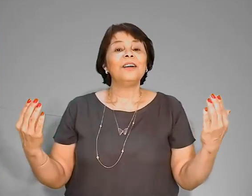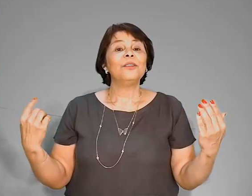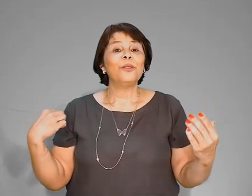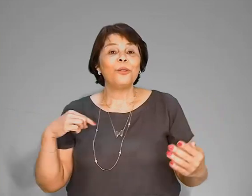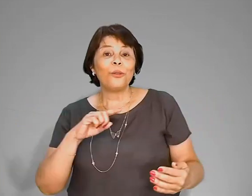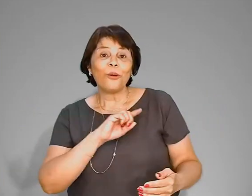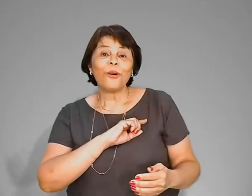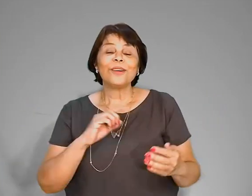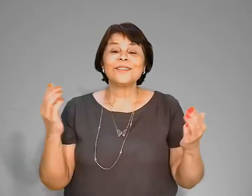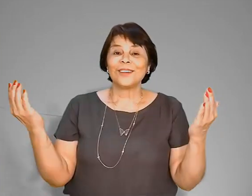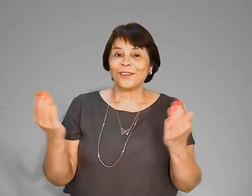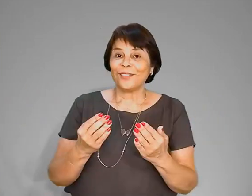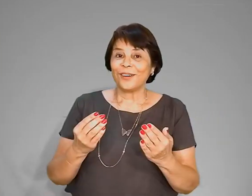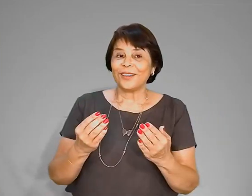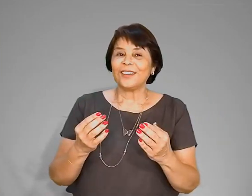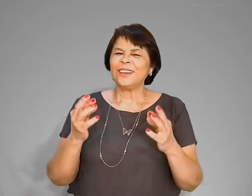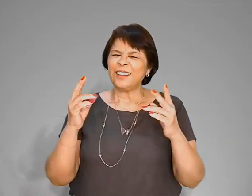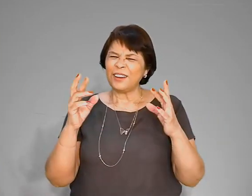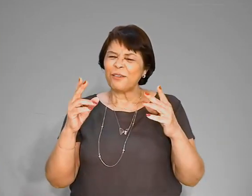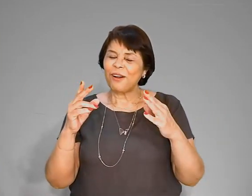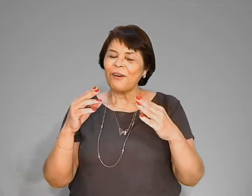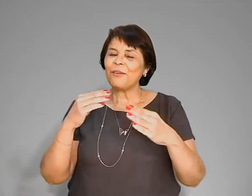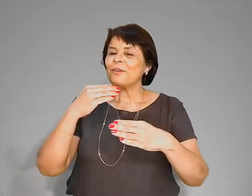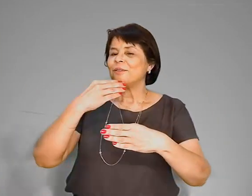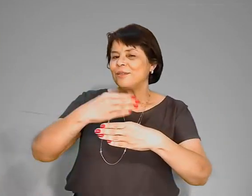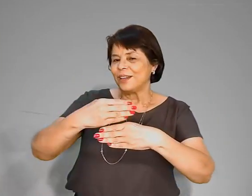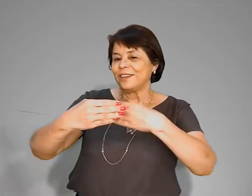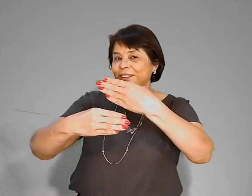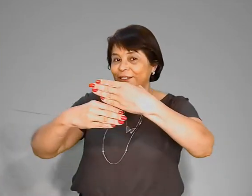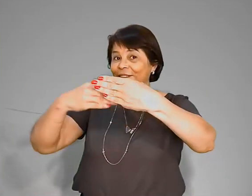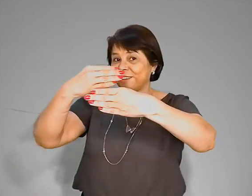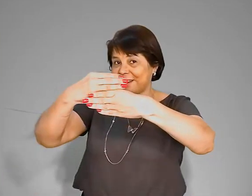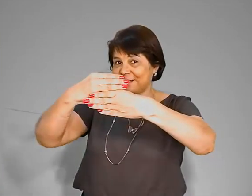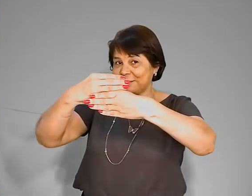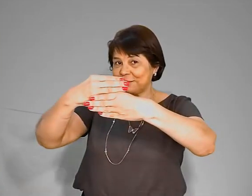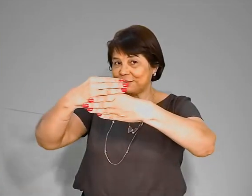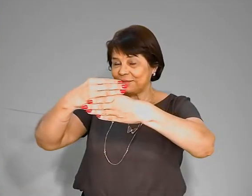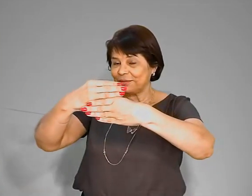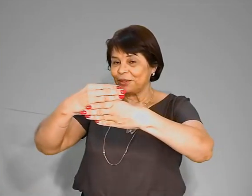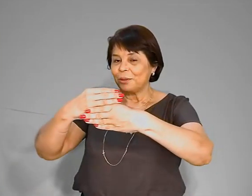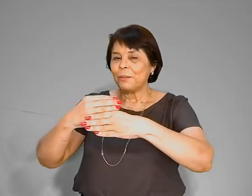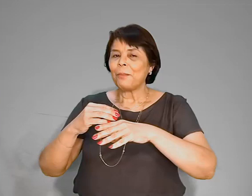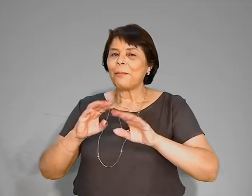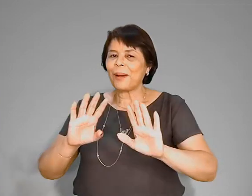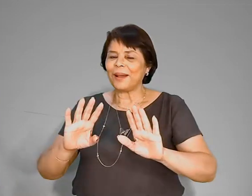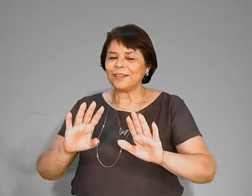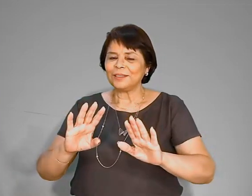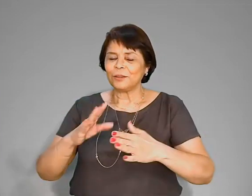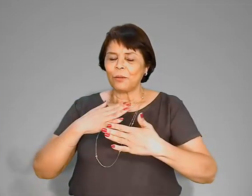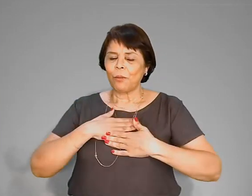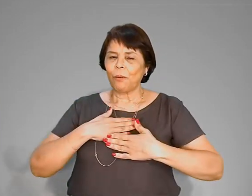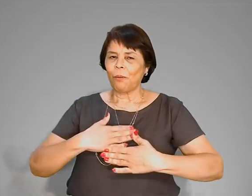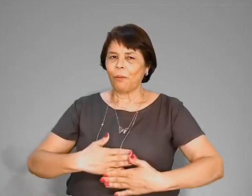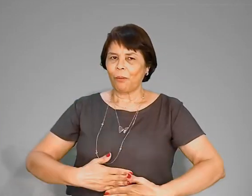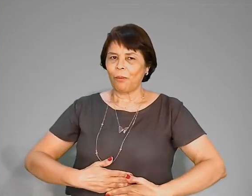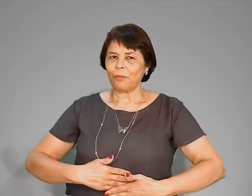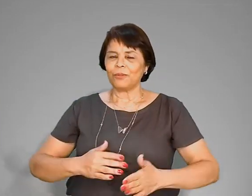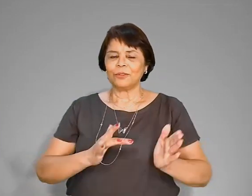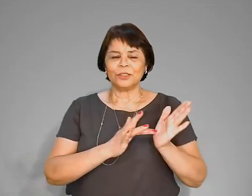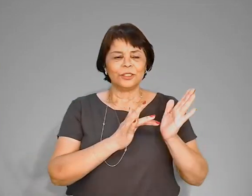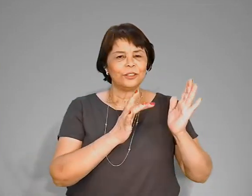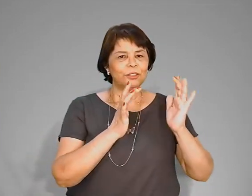edificados pelo Senhor. Não um templo físico, que nos anos 70 o imperador